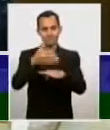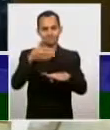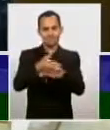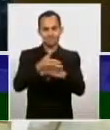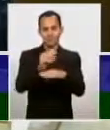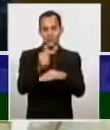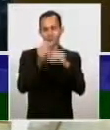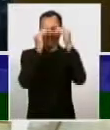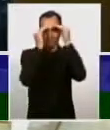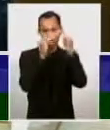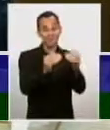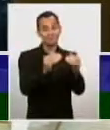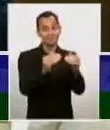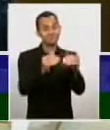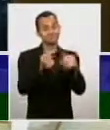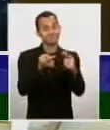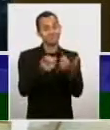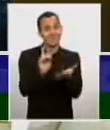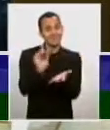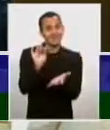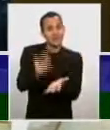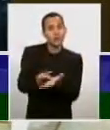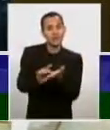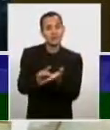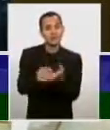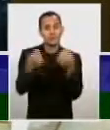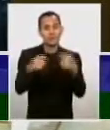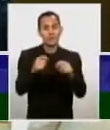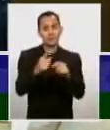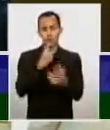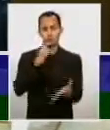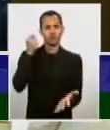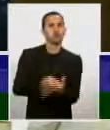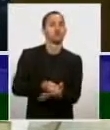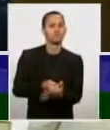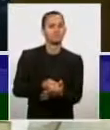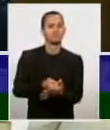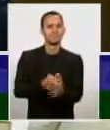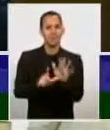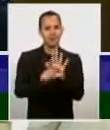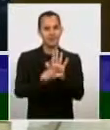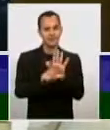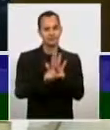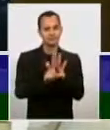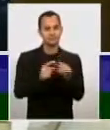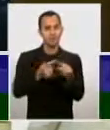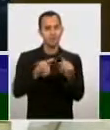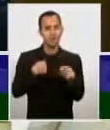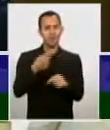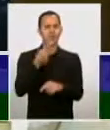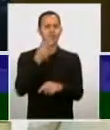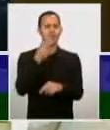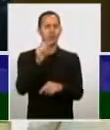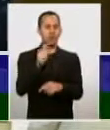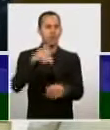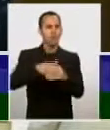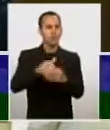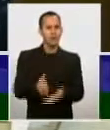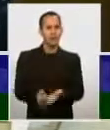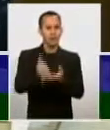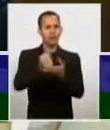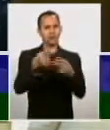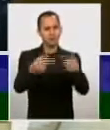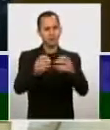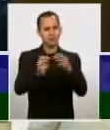frequentamos, realmente as coisas têm que ser feitas dessa forma. Eu estou querendo dizer com isso que eu voto a favor do